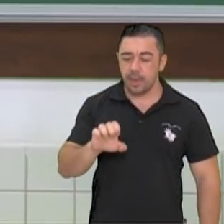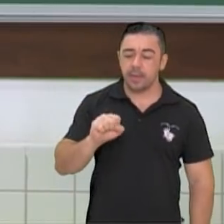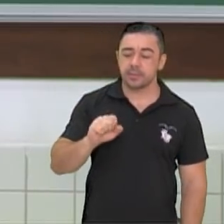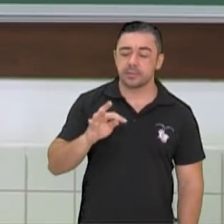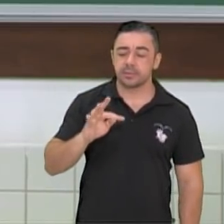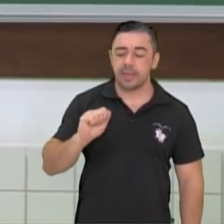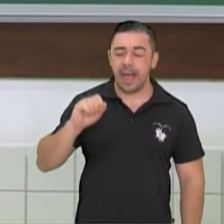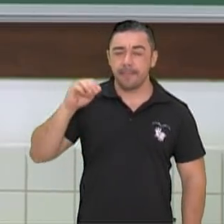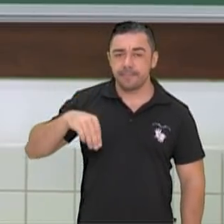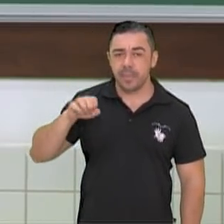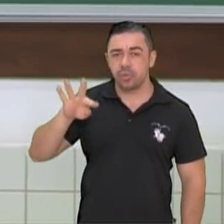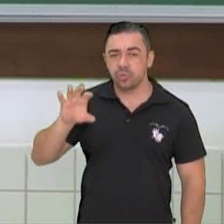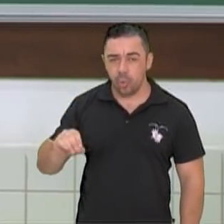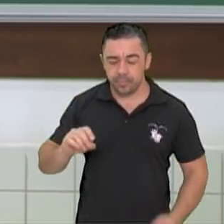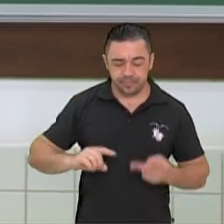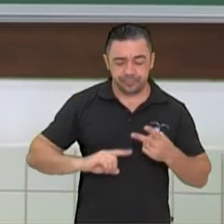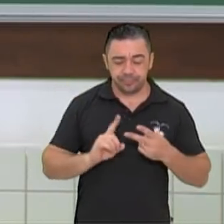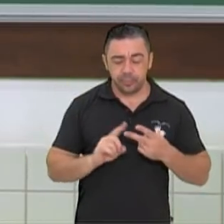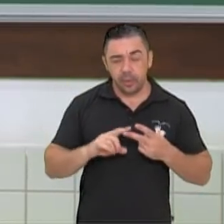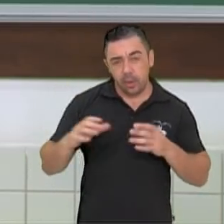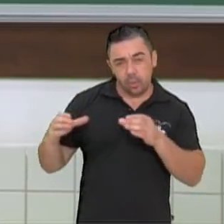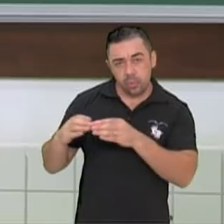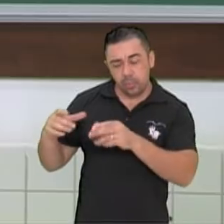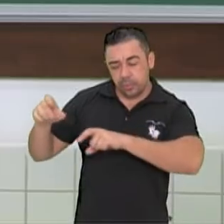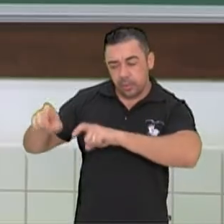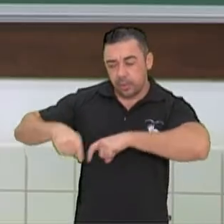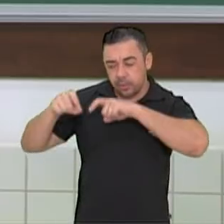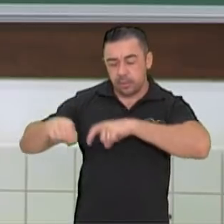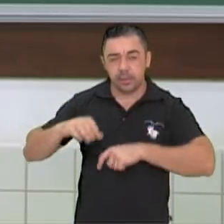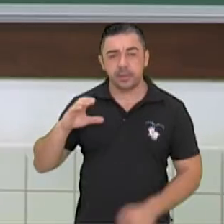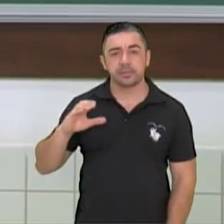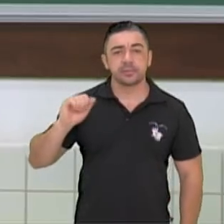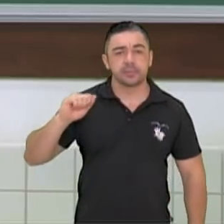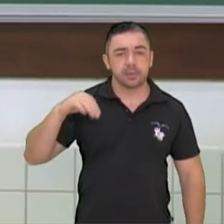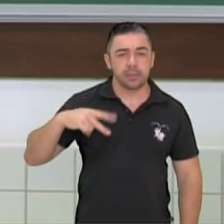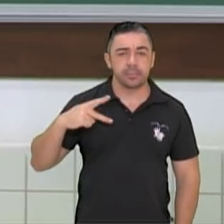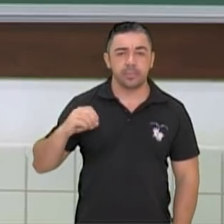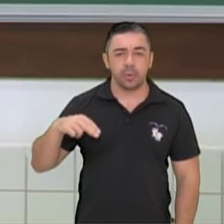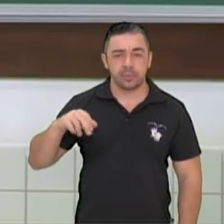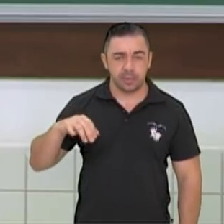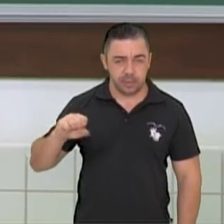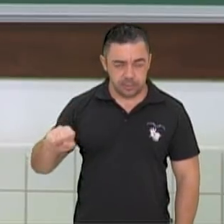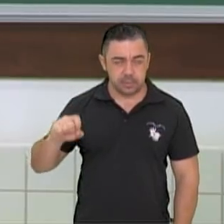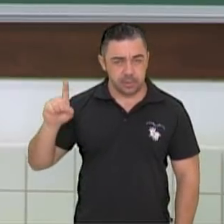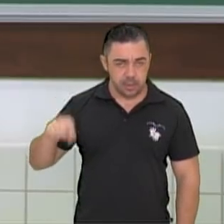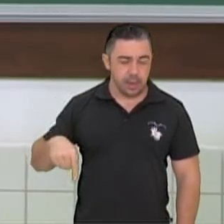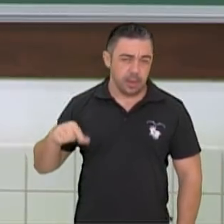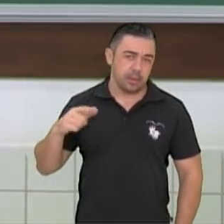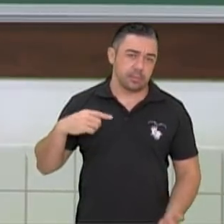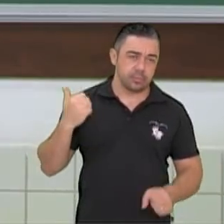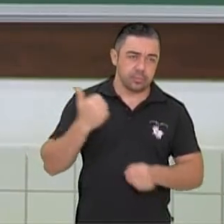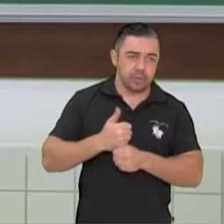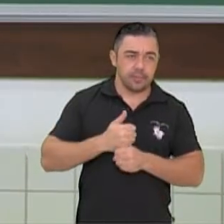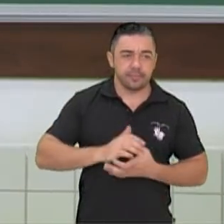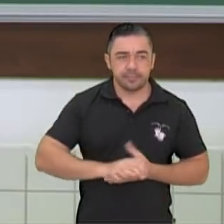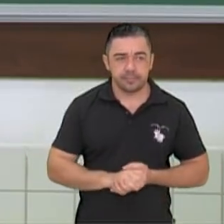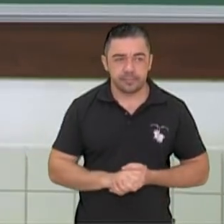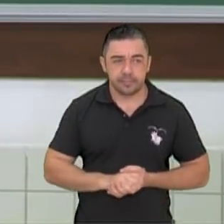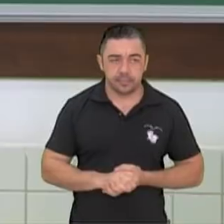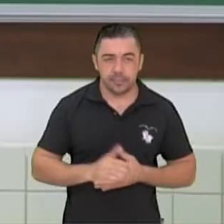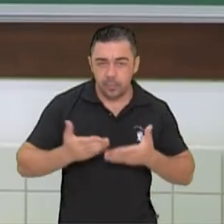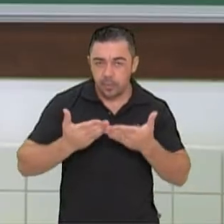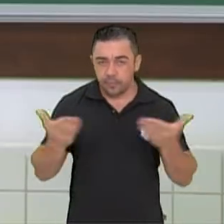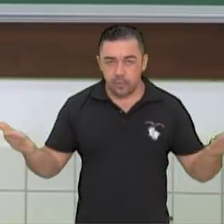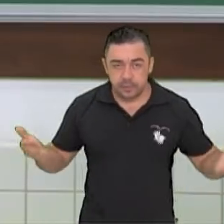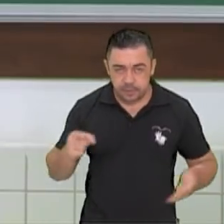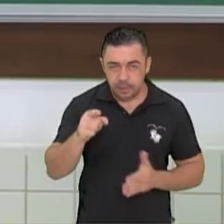estamento, e os camponeses, né? Em geral, os servos do senhorio, do feudal, ok? Agora vocês são